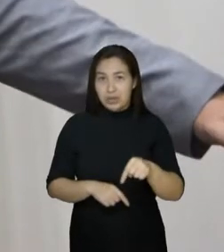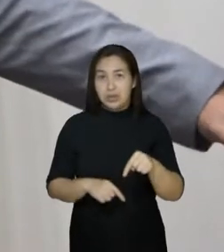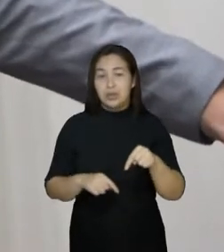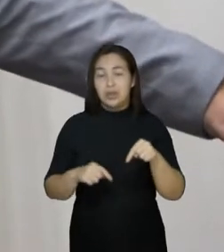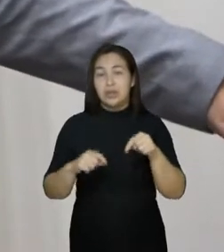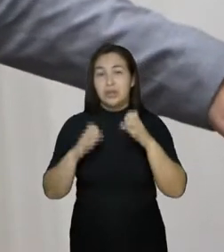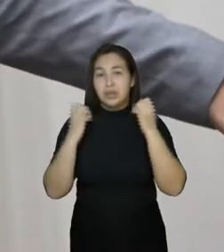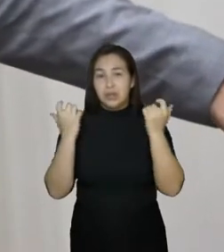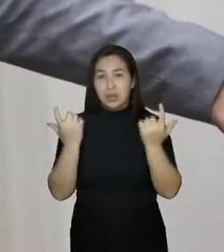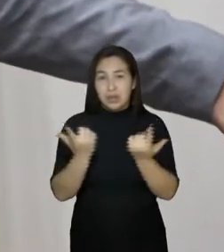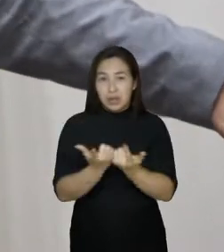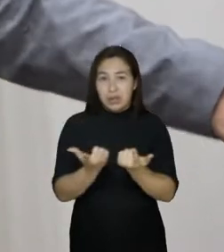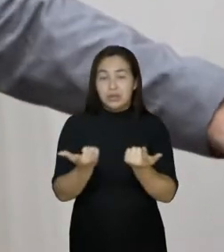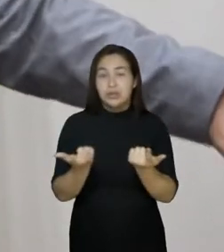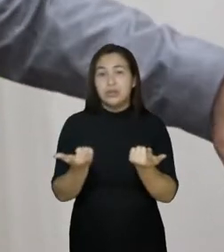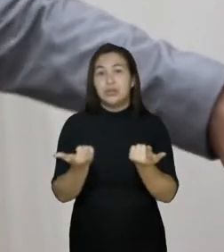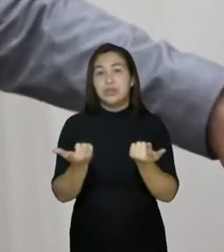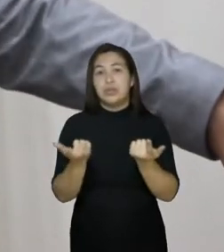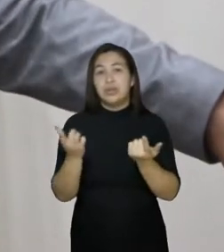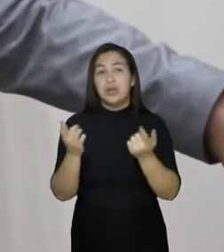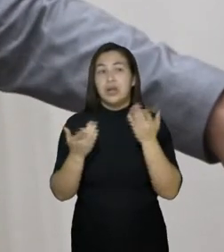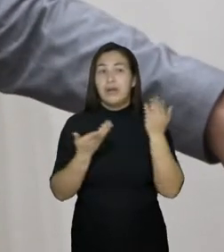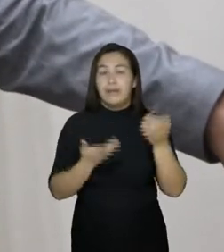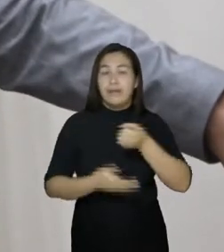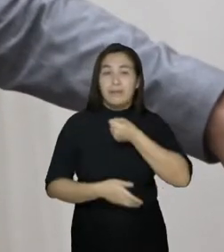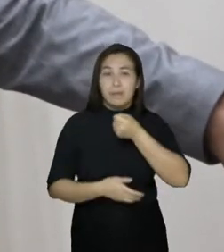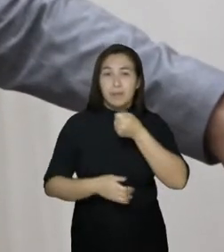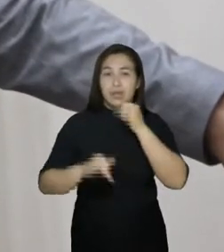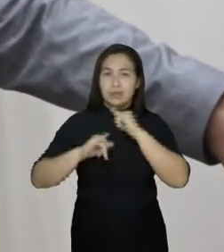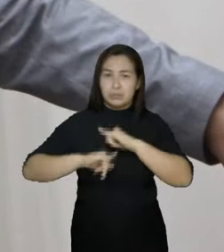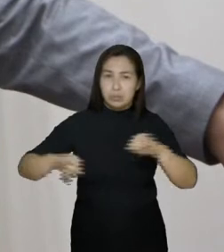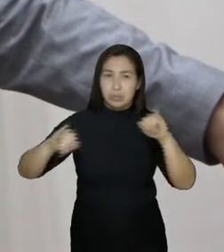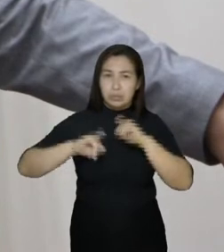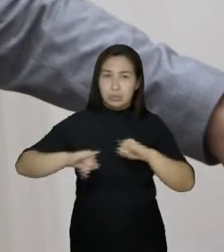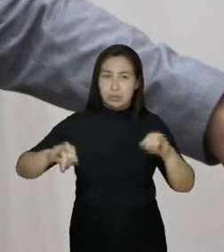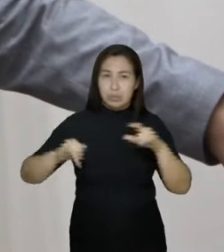relatou, comunicamos o governo do Estado.